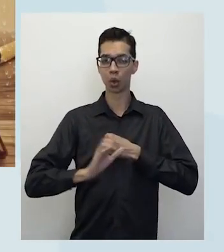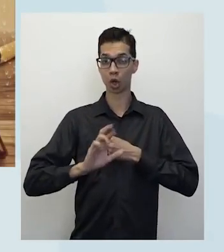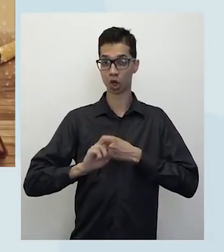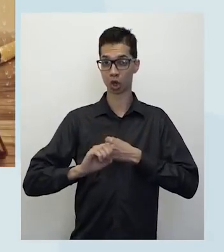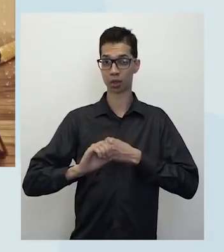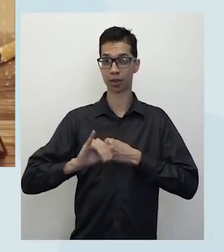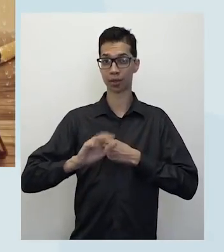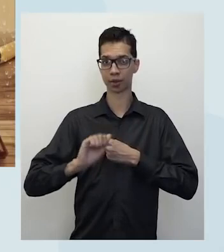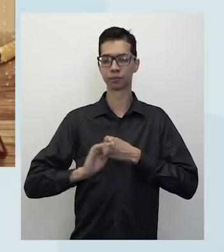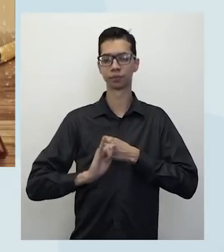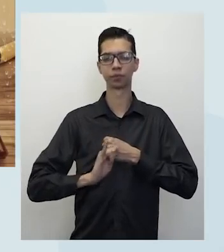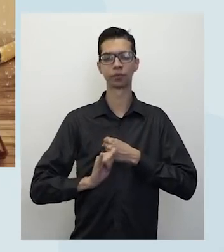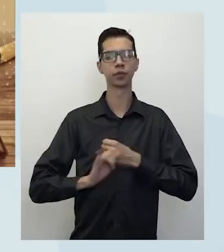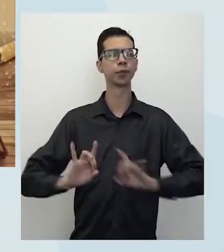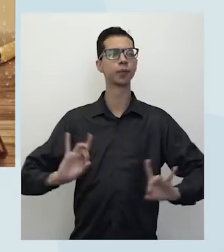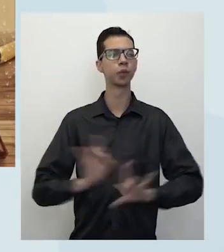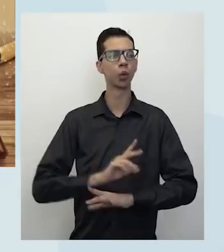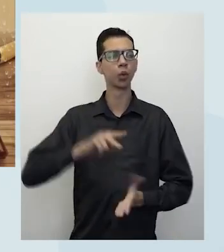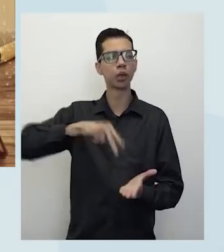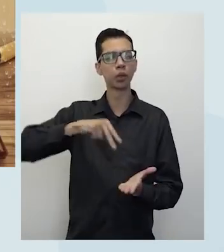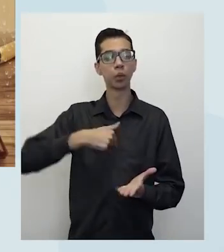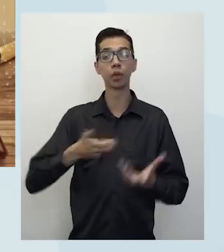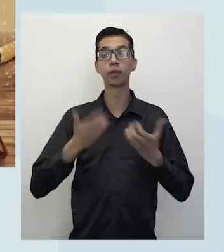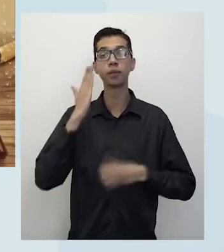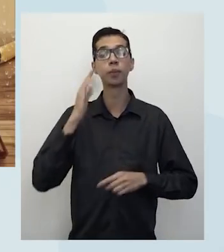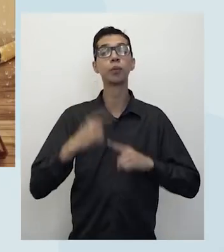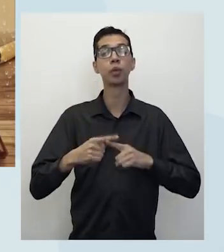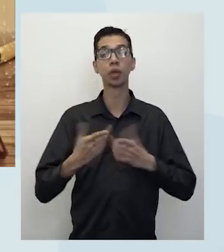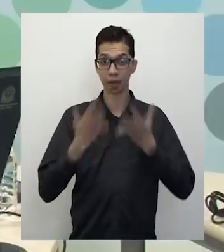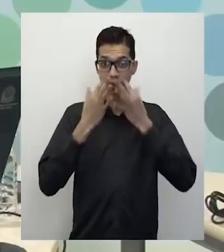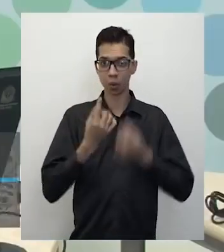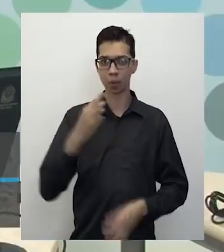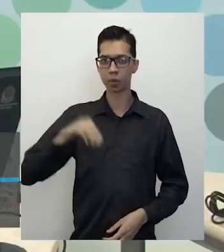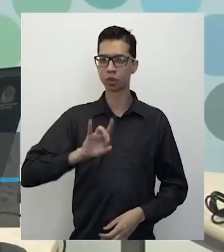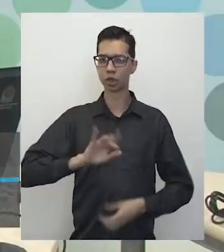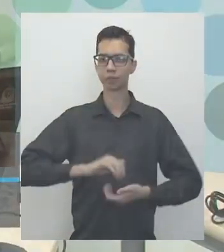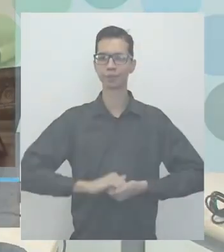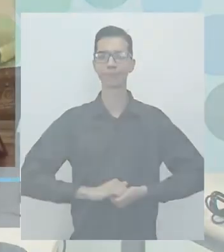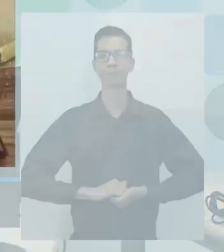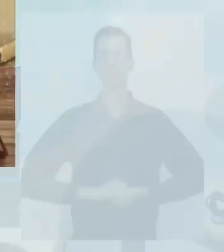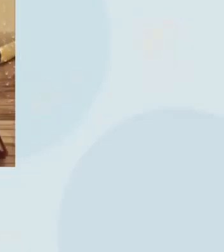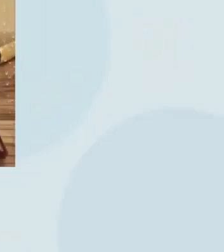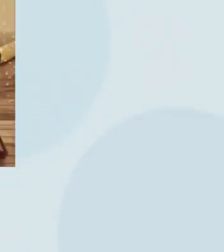Agora eu quero também o porquê. Olha, vamos ver quem ficou atento? Um minutinho só.